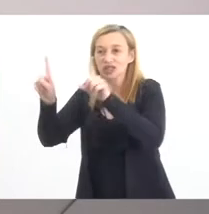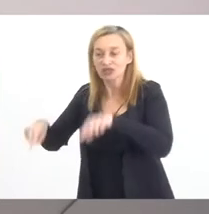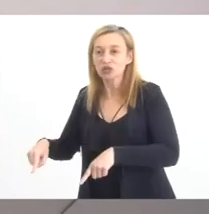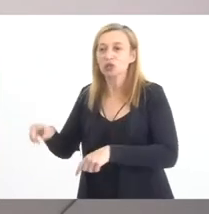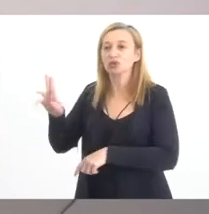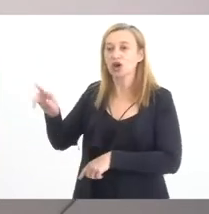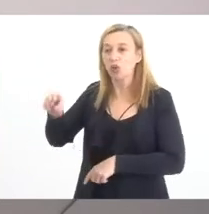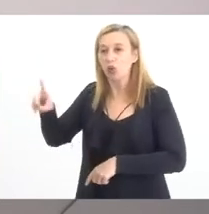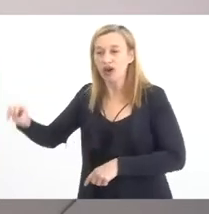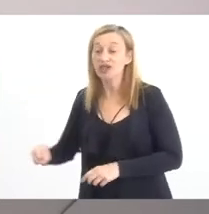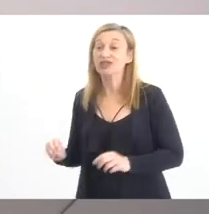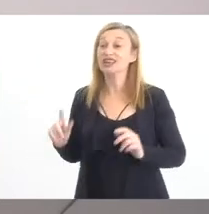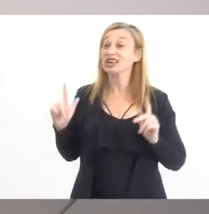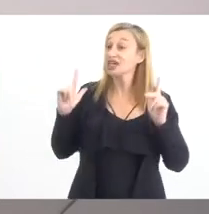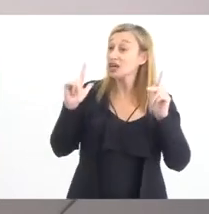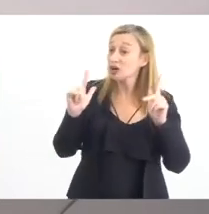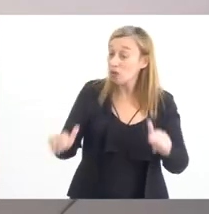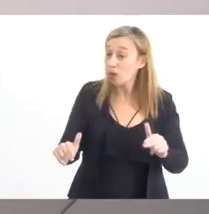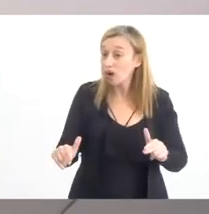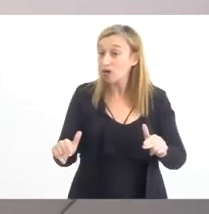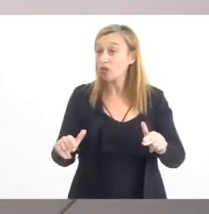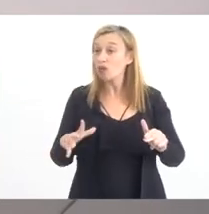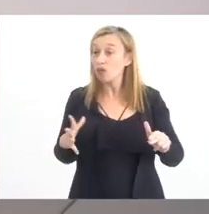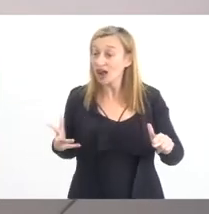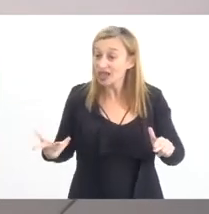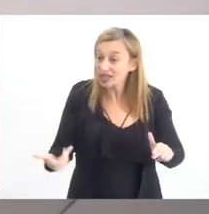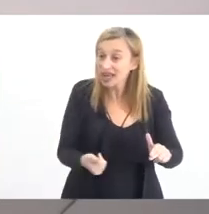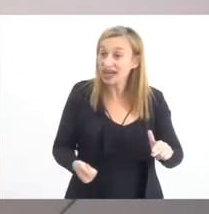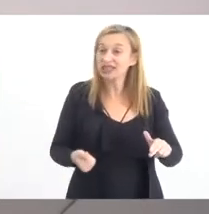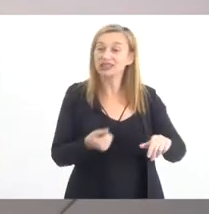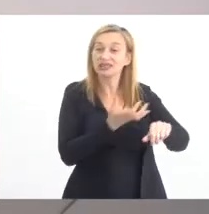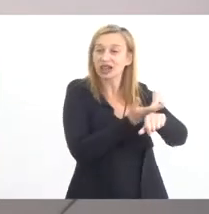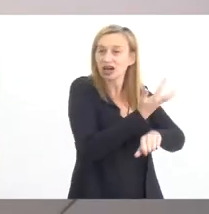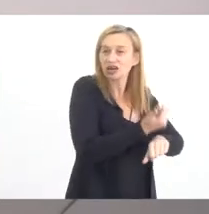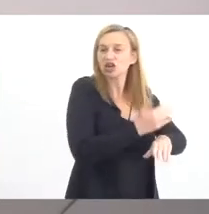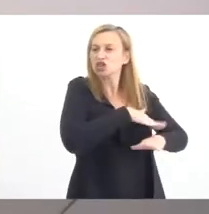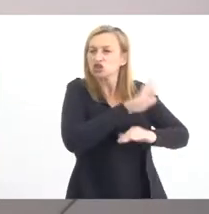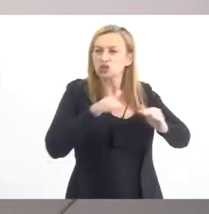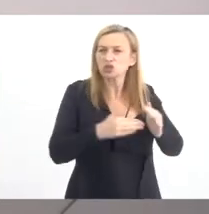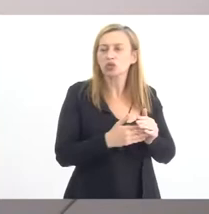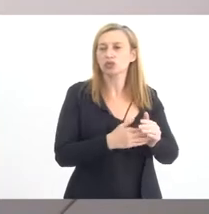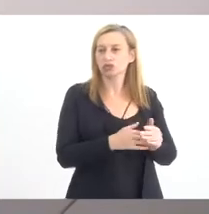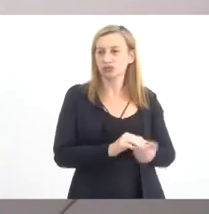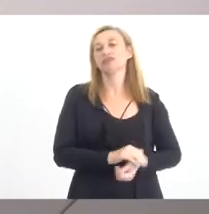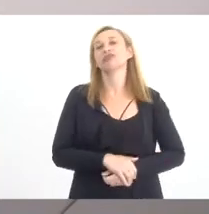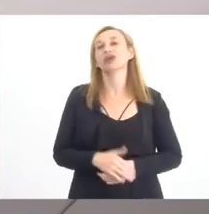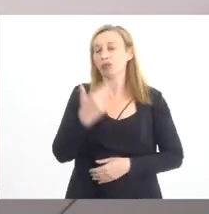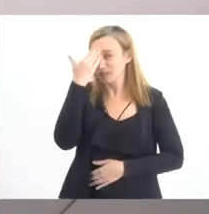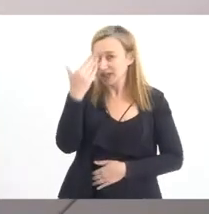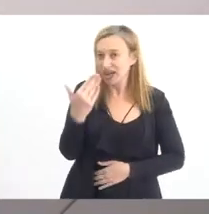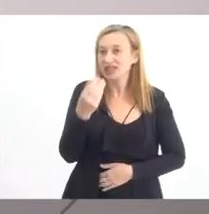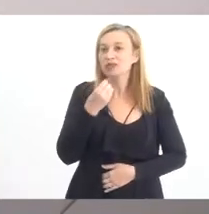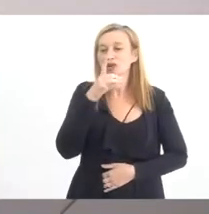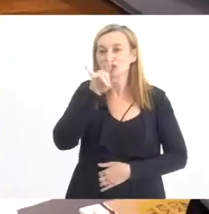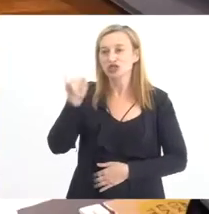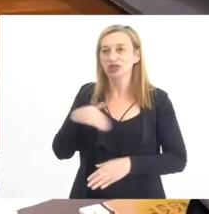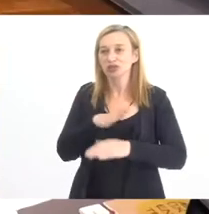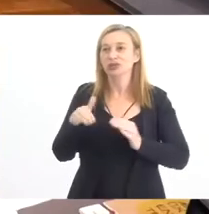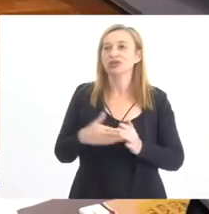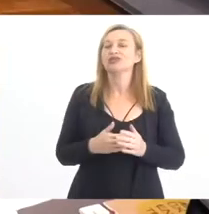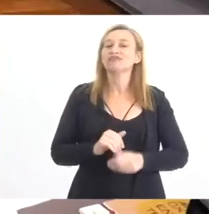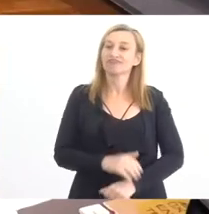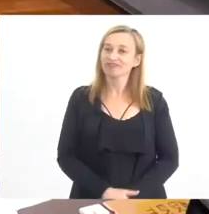o tratamento digno, equiparado e isônomo de todos os servidores da UERJ. Muito obrigado e bom dia a todos.